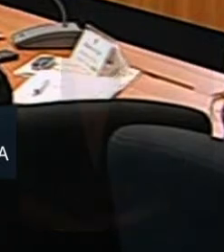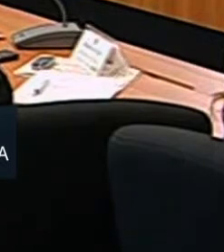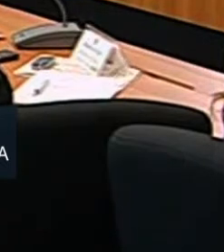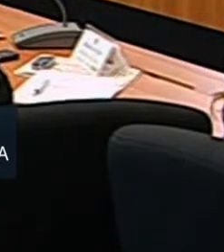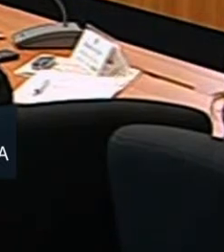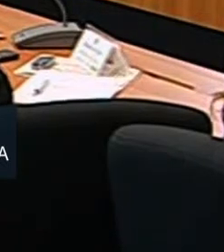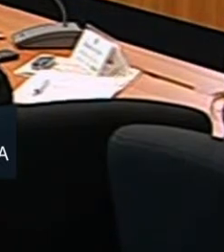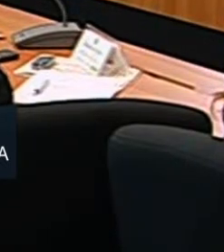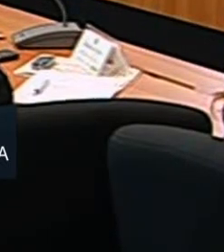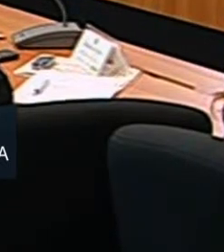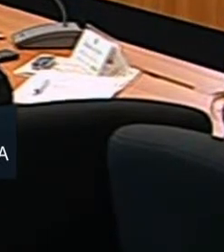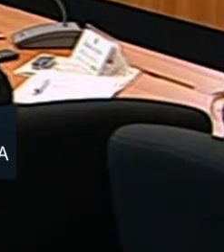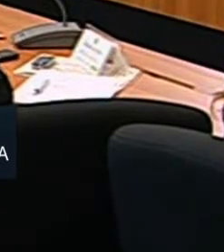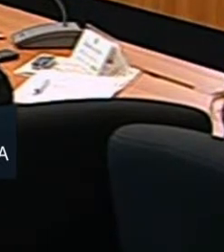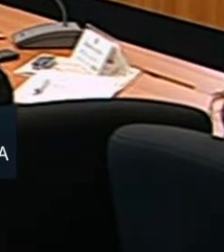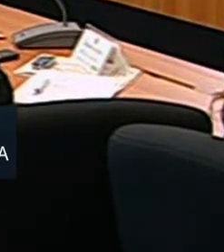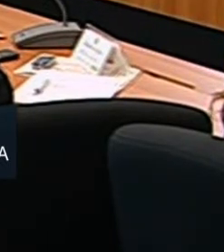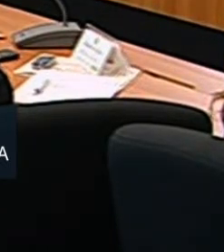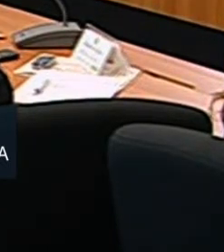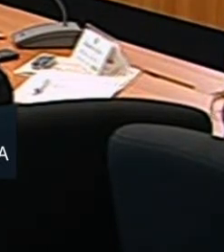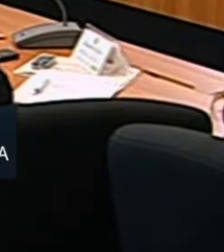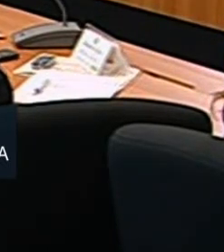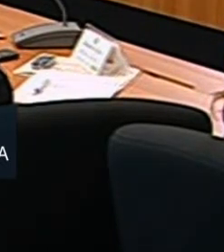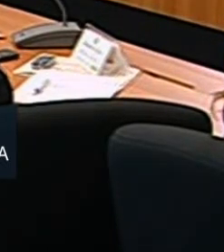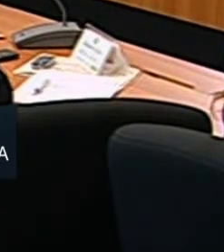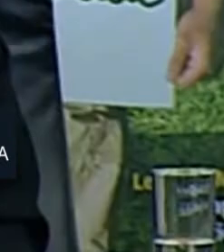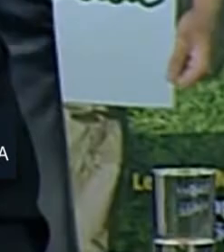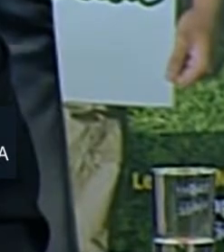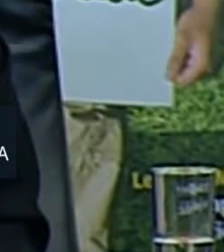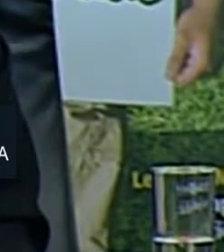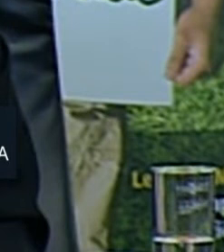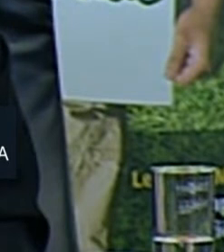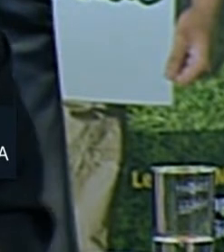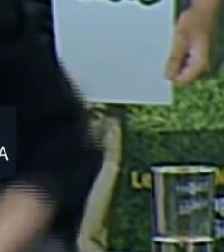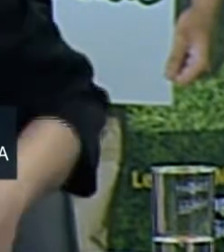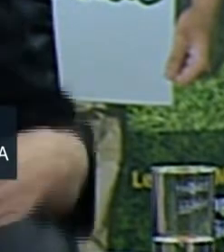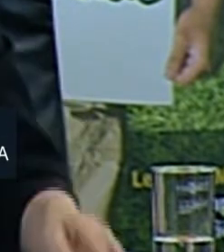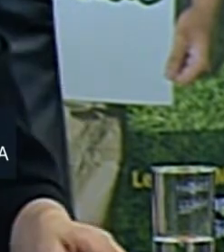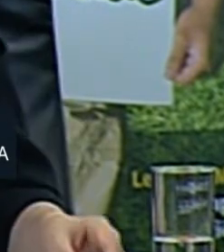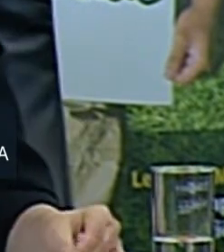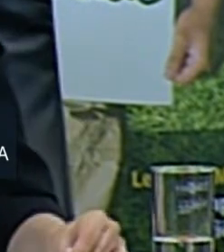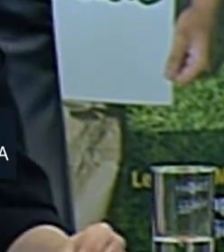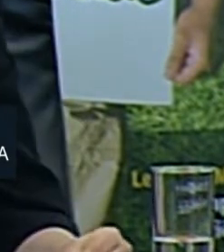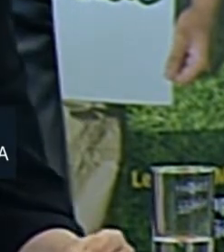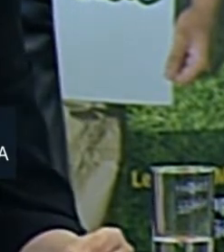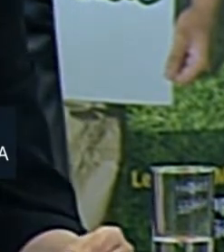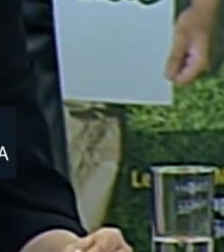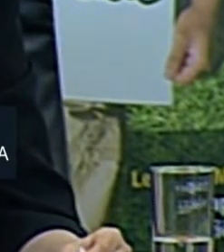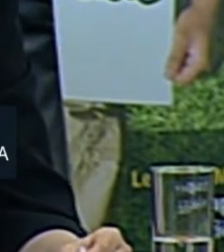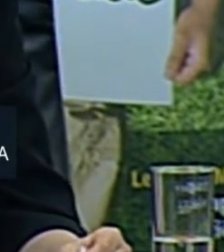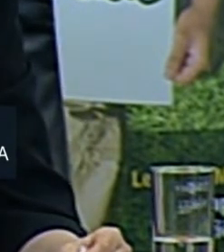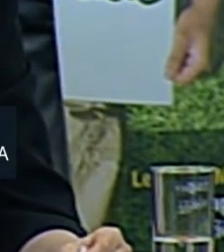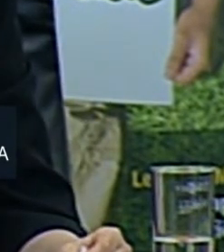Por favor, agora com a palavra a senhora Neila. Bom dia, Neila Baldi, eu sou do portal do MDS. Eu